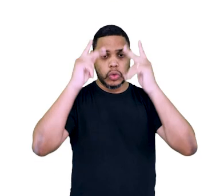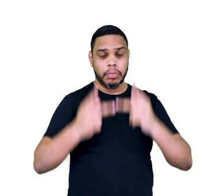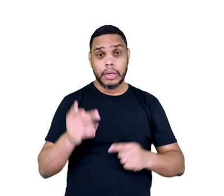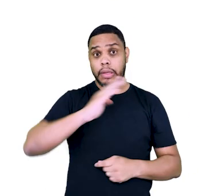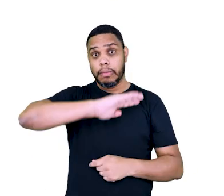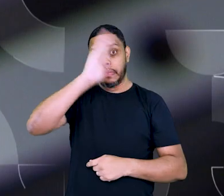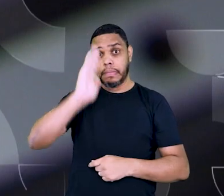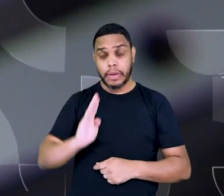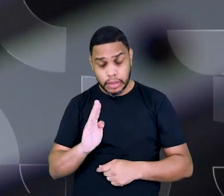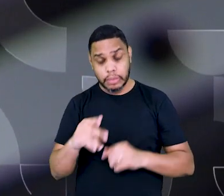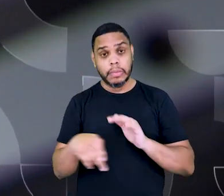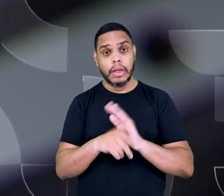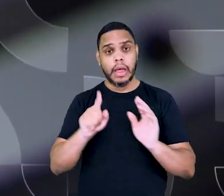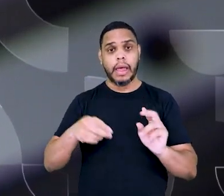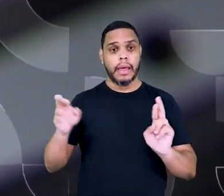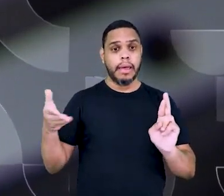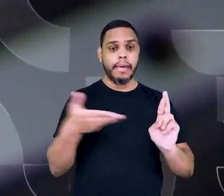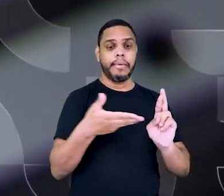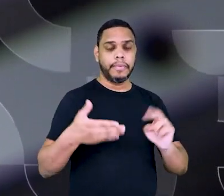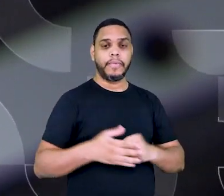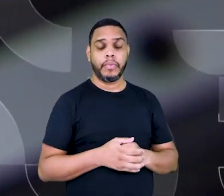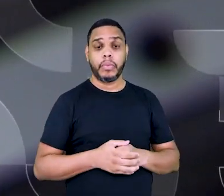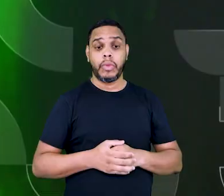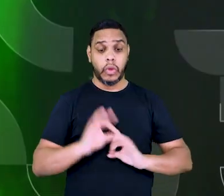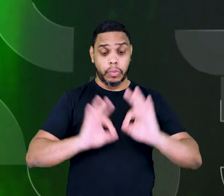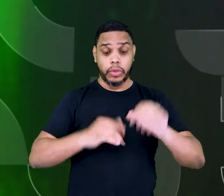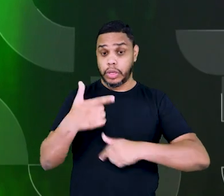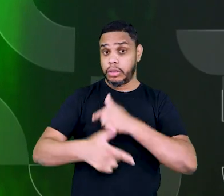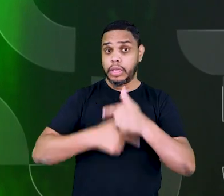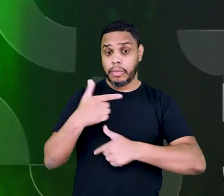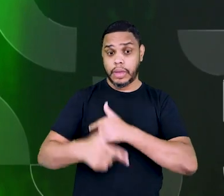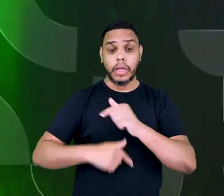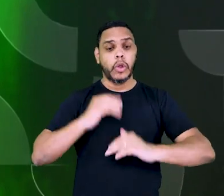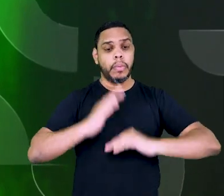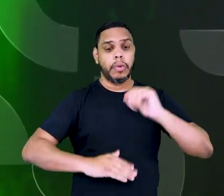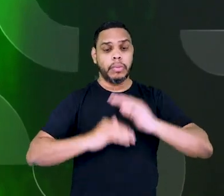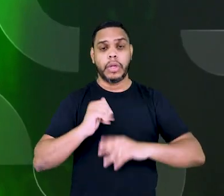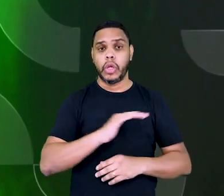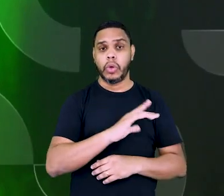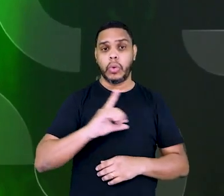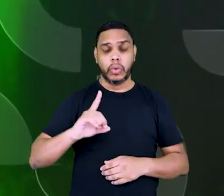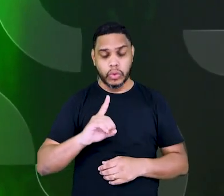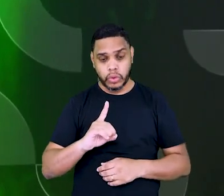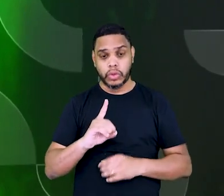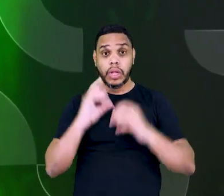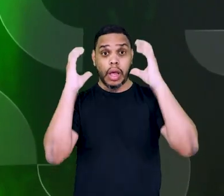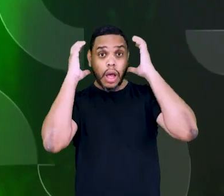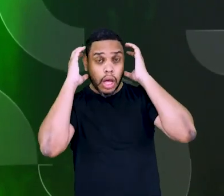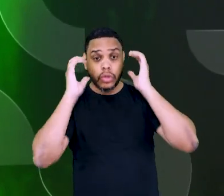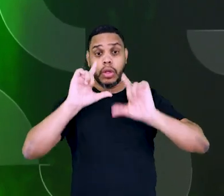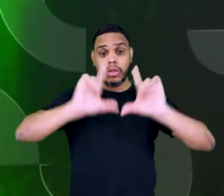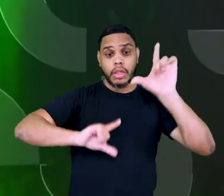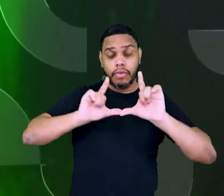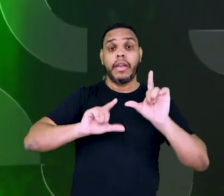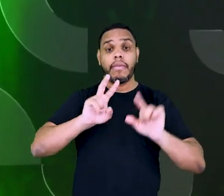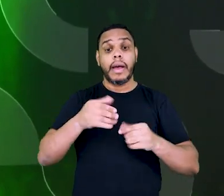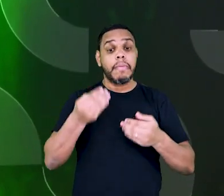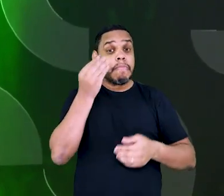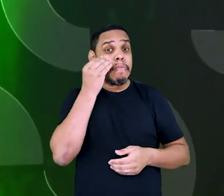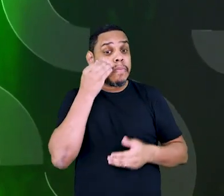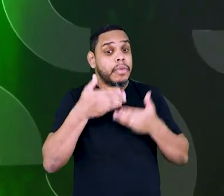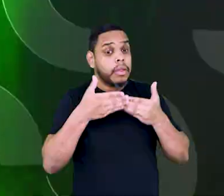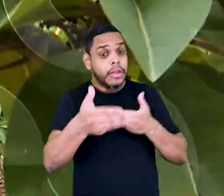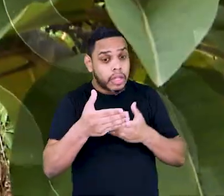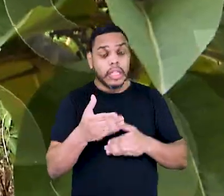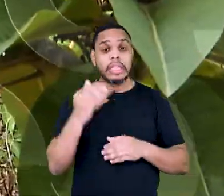Banco dos Réus. O projeto Trabalho em Pauta, produzido pela Coordenadoria de Rádio e TV, é finalista na categoria Podcast